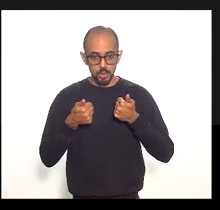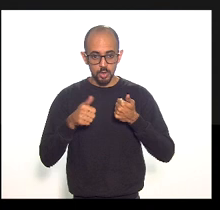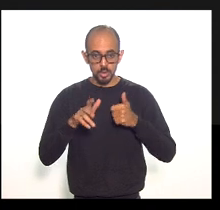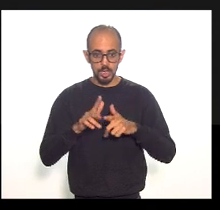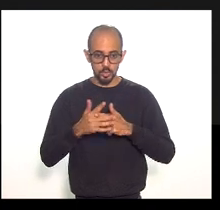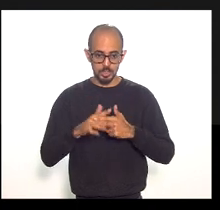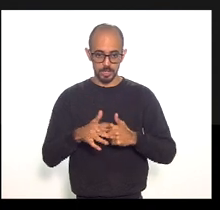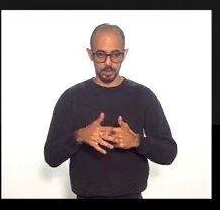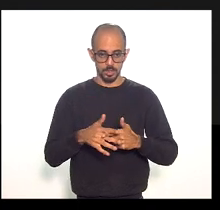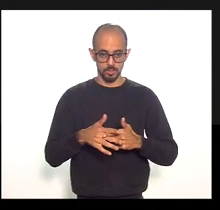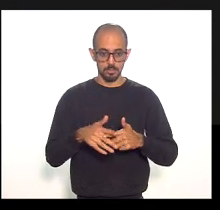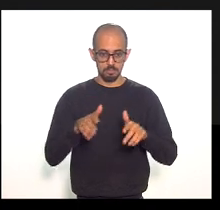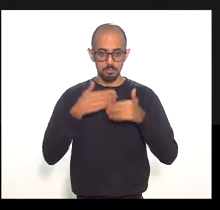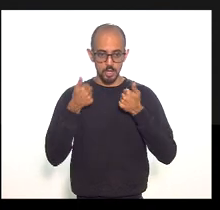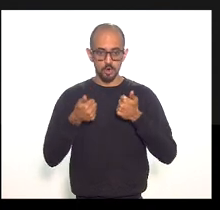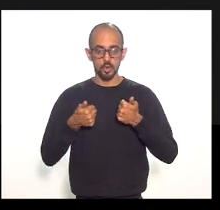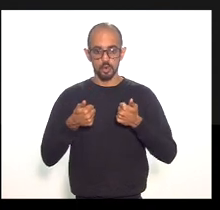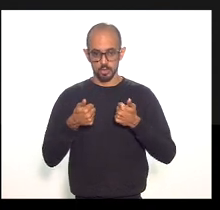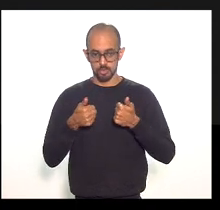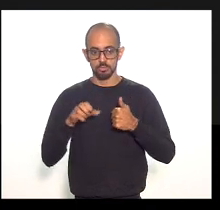aqui. Melhorou um pouco?